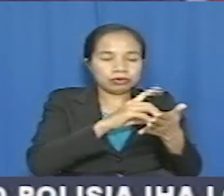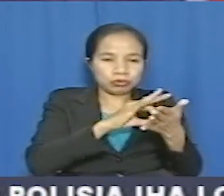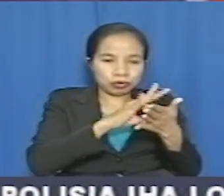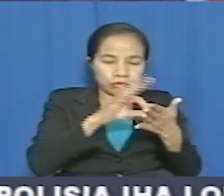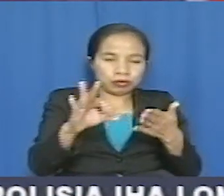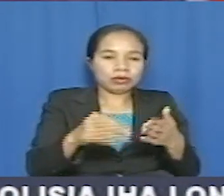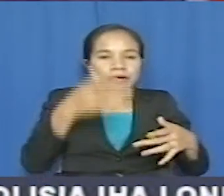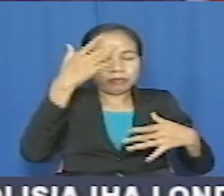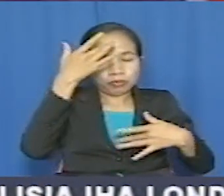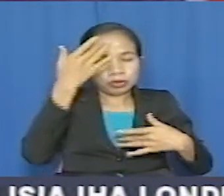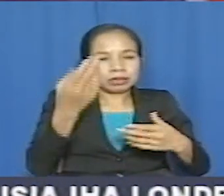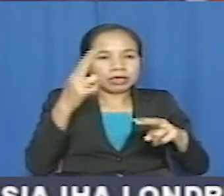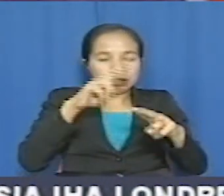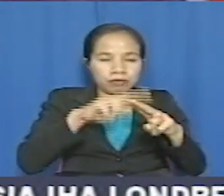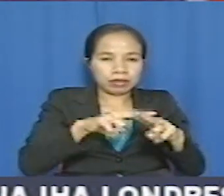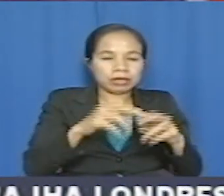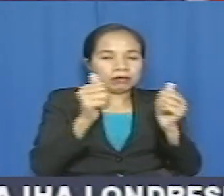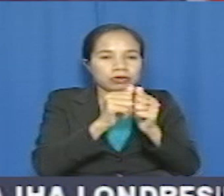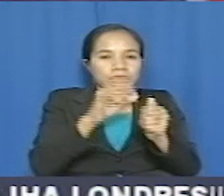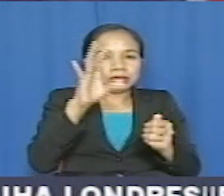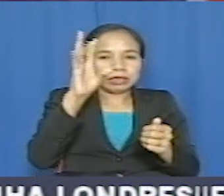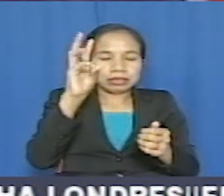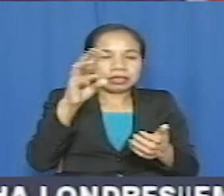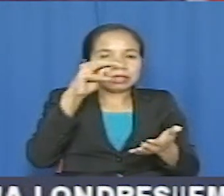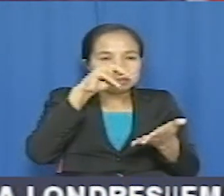para torre 6 mil casos.